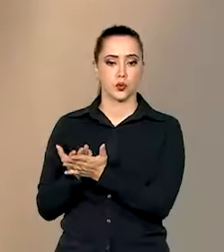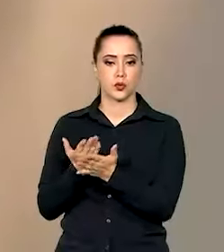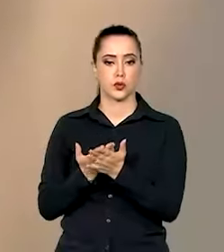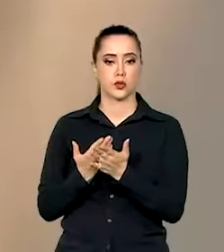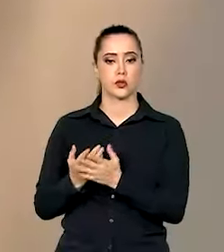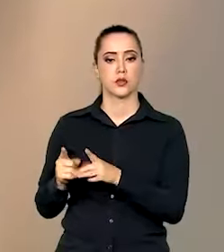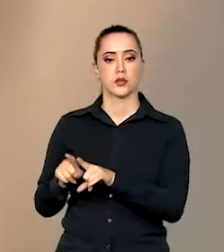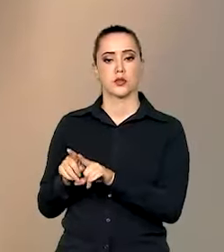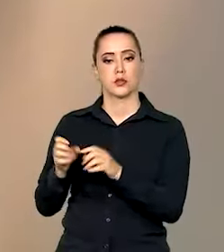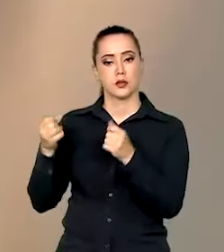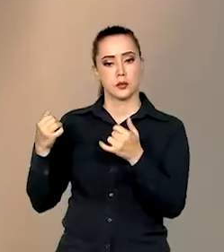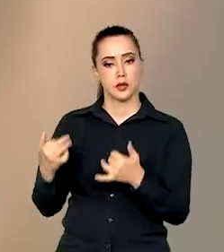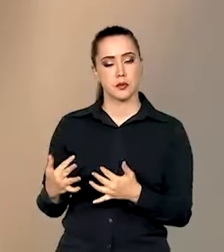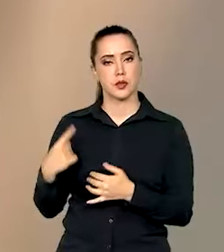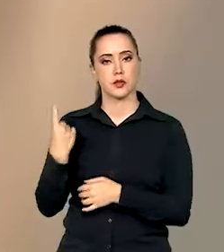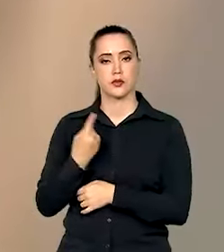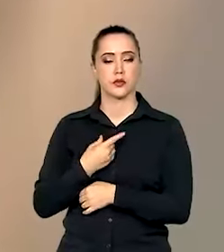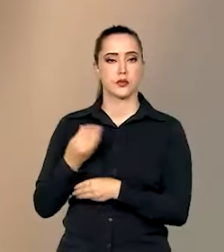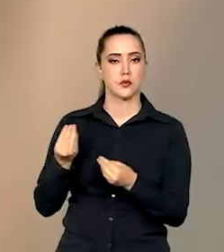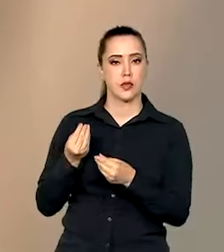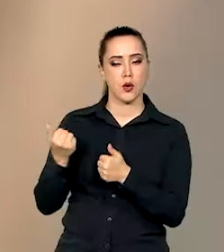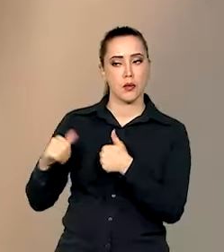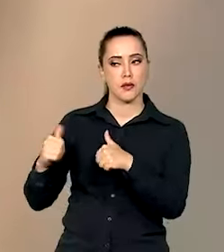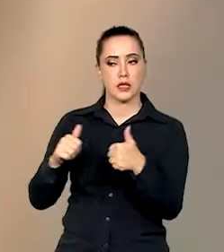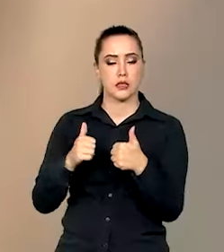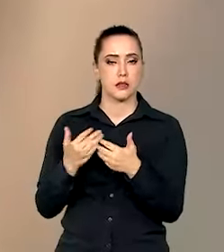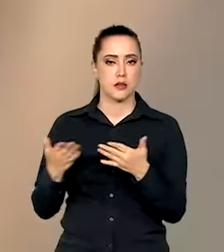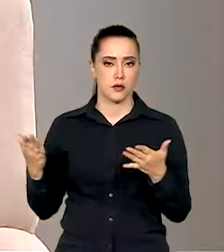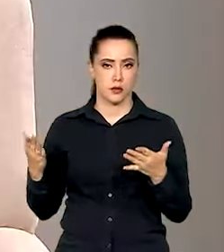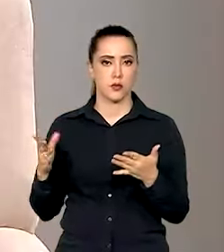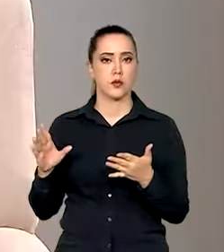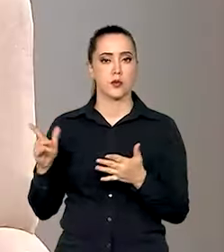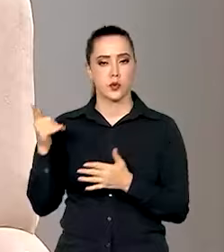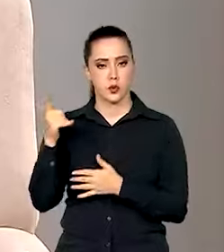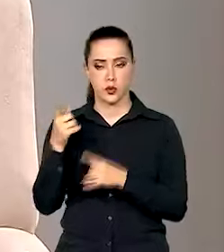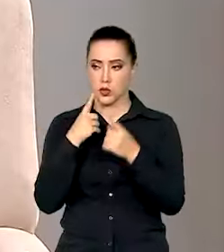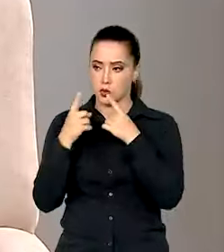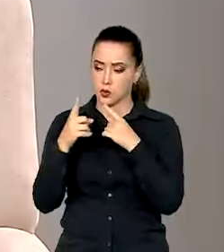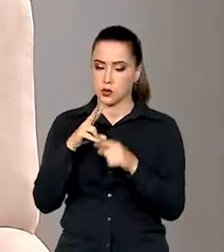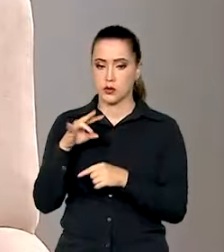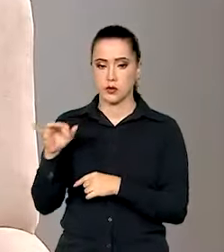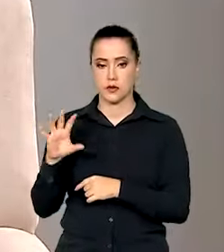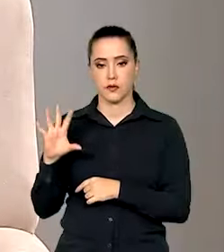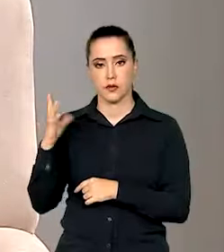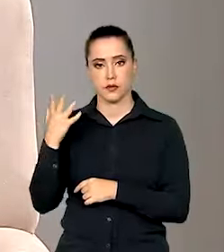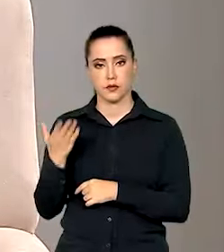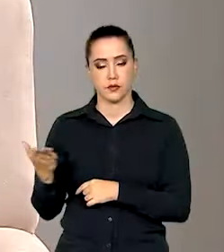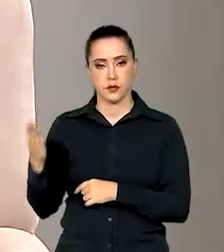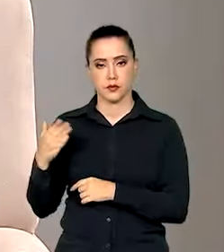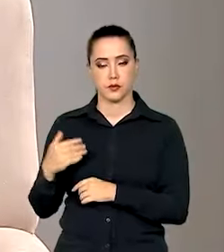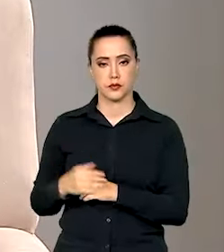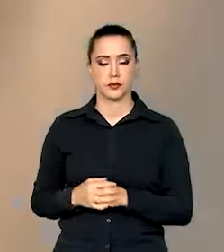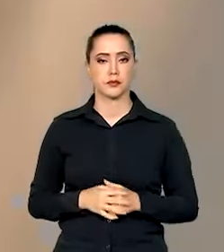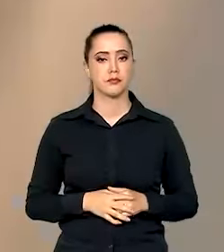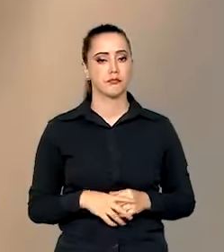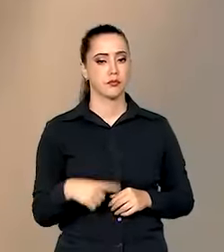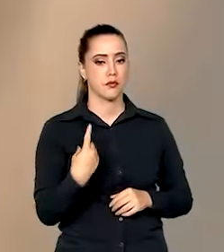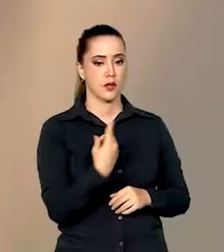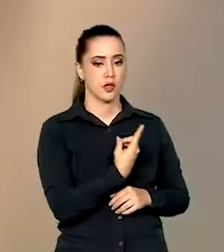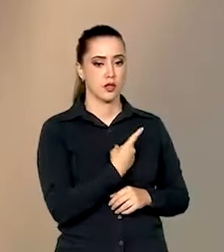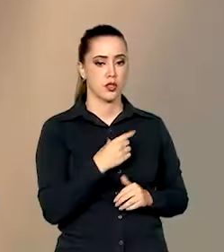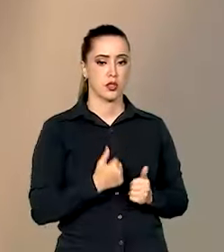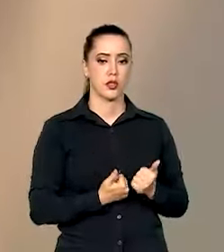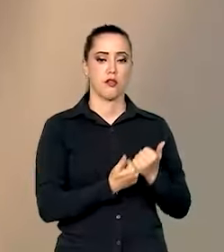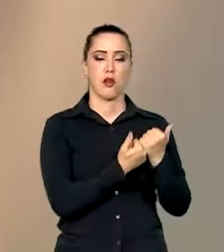estudiosos, sim, né? Queria que você falasse um pouquinho sobre o embasamento, né, para os debates que vêm sendo realizados desde então. A gente teve o